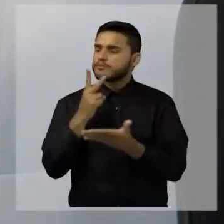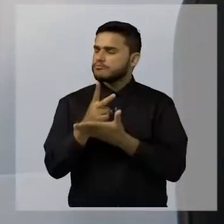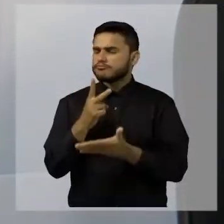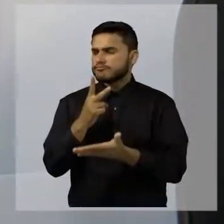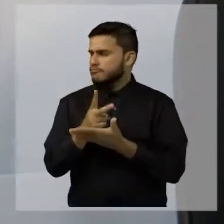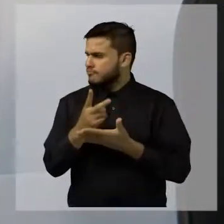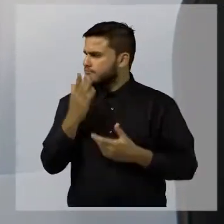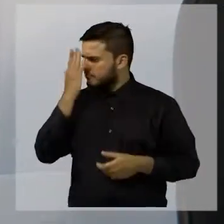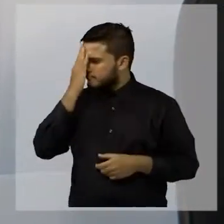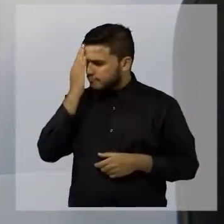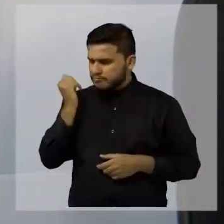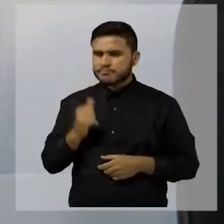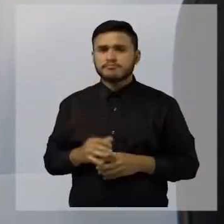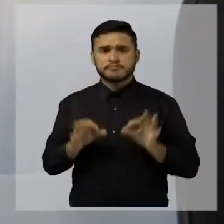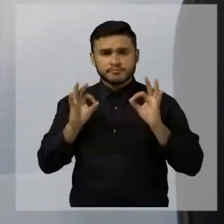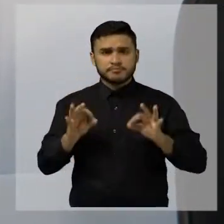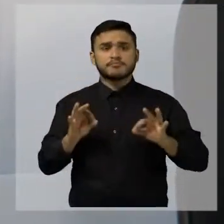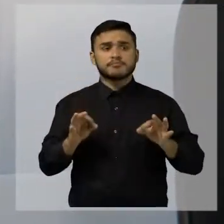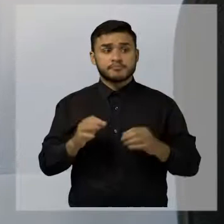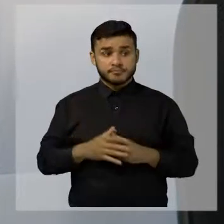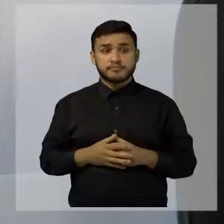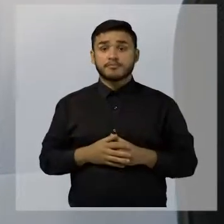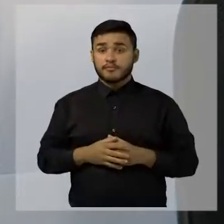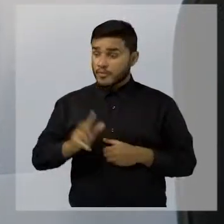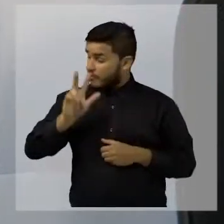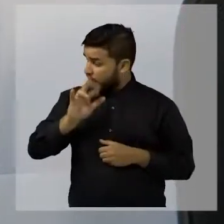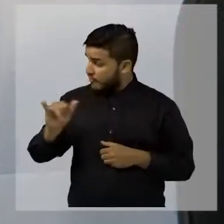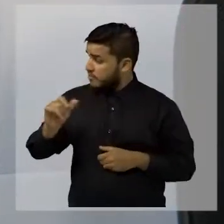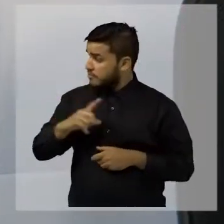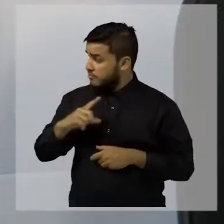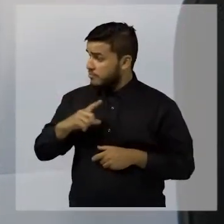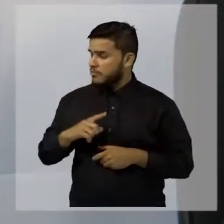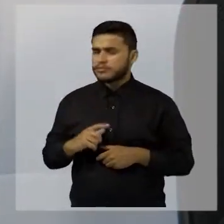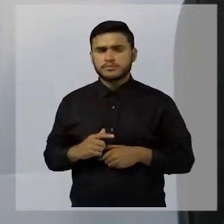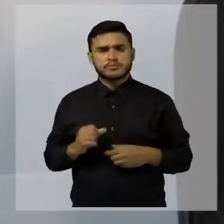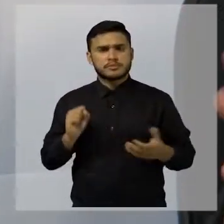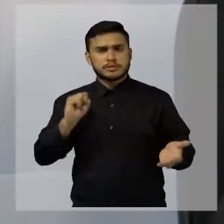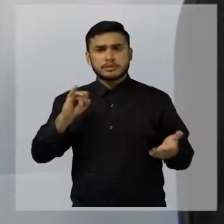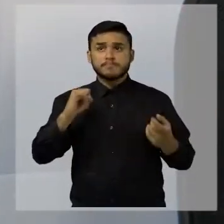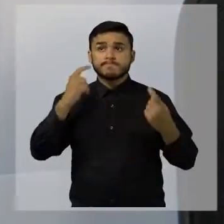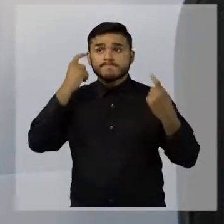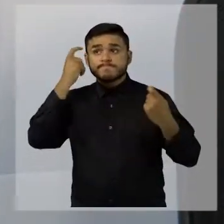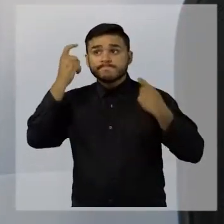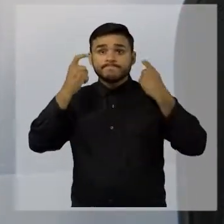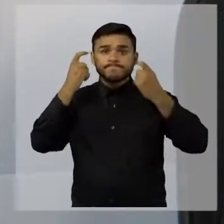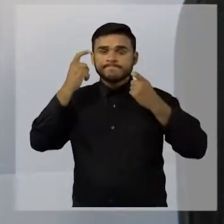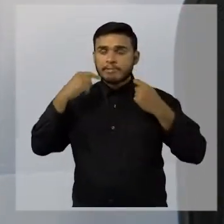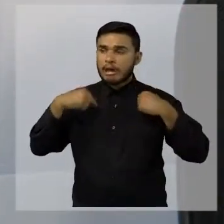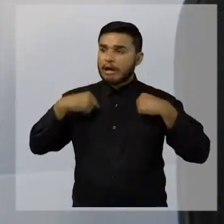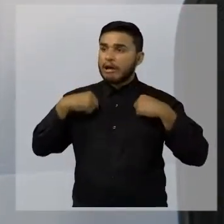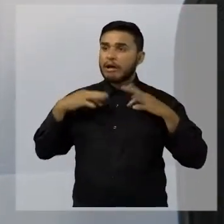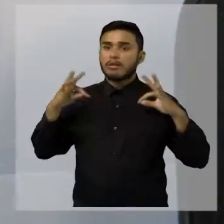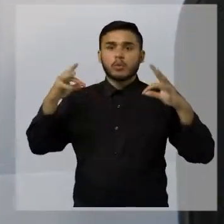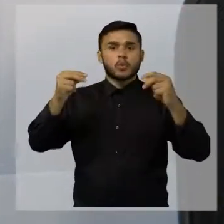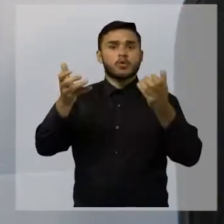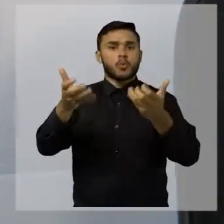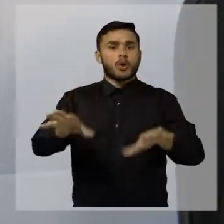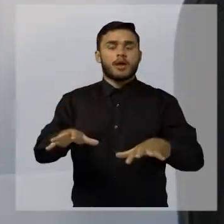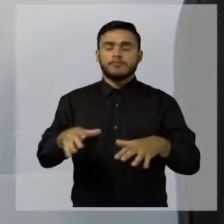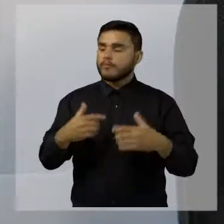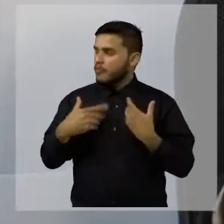ele sabe que poderá contar lá na frente quando ele achar ou ficar preocupado com a sua queda de